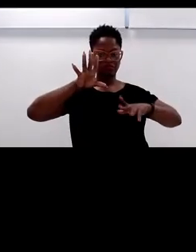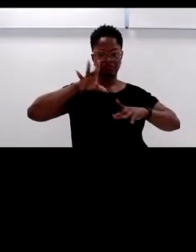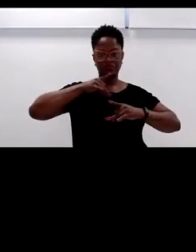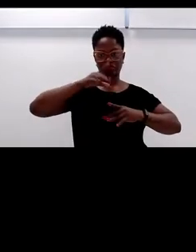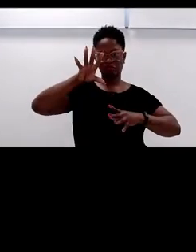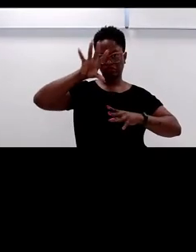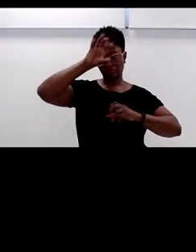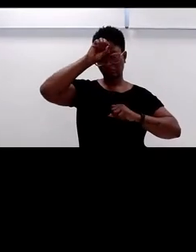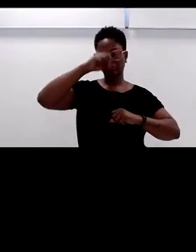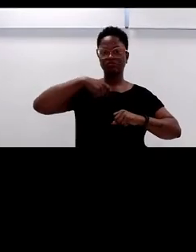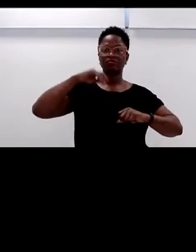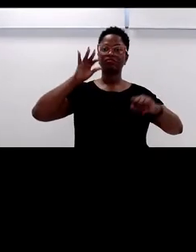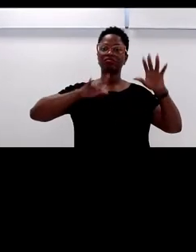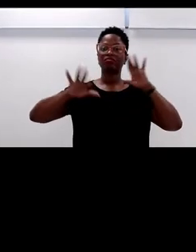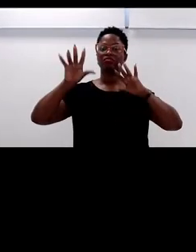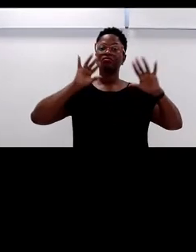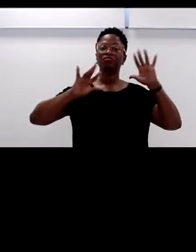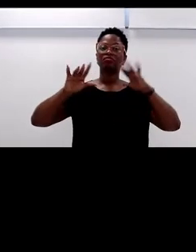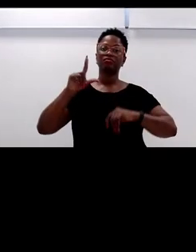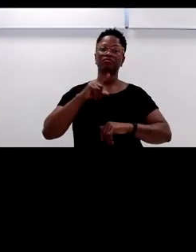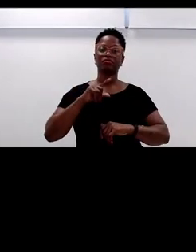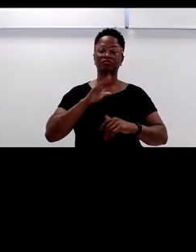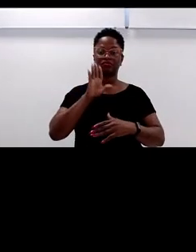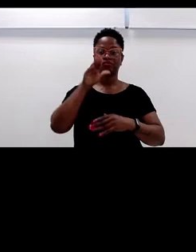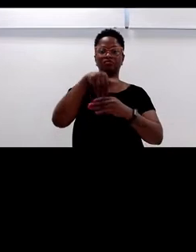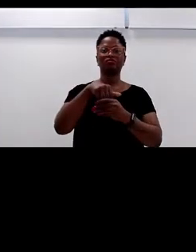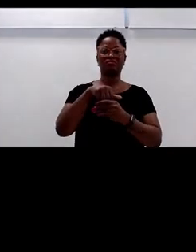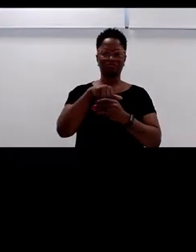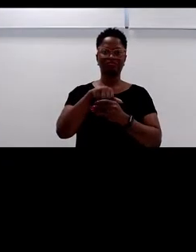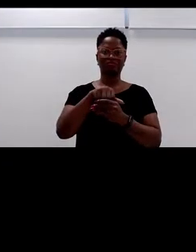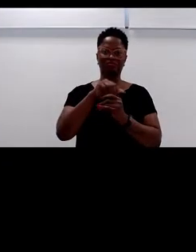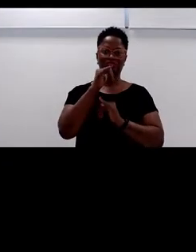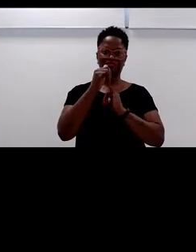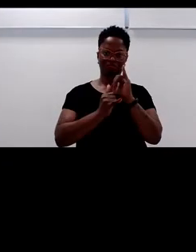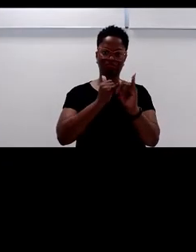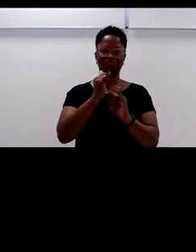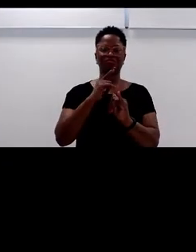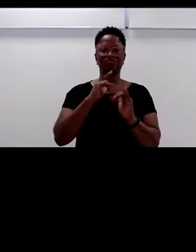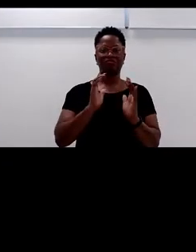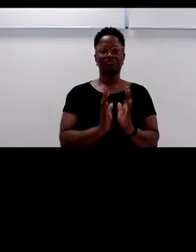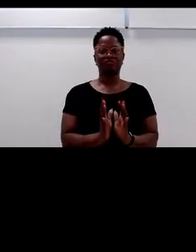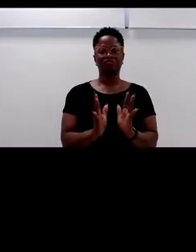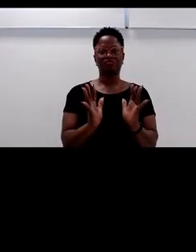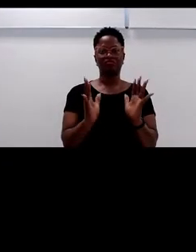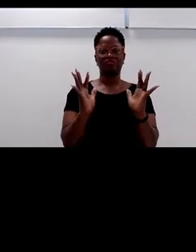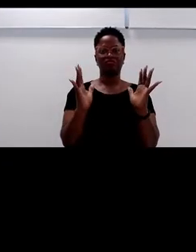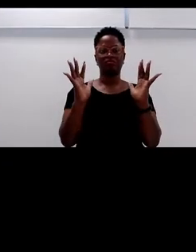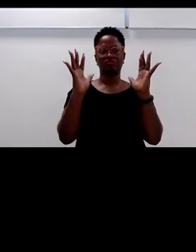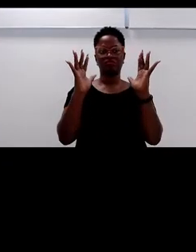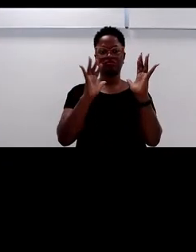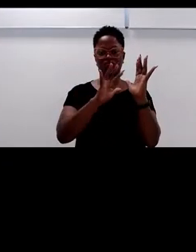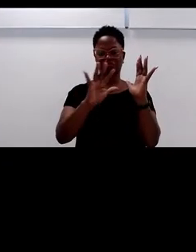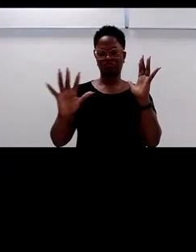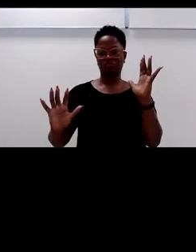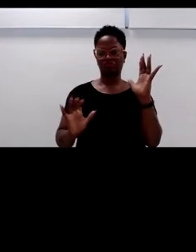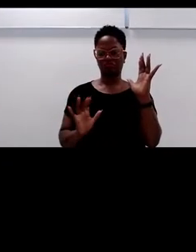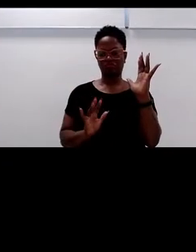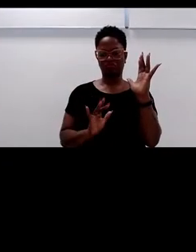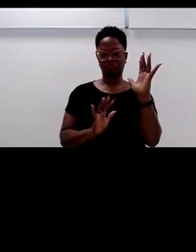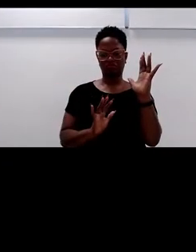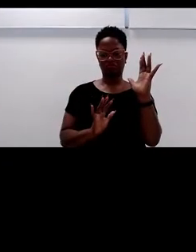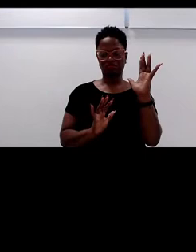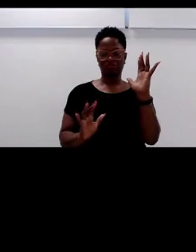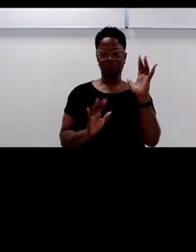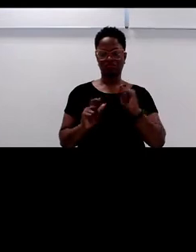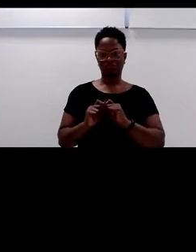estão imaginando eles dentro dessa história. Vai ter uma árvore grande e tem um grupo atrás que vai estar plantando uma árvore, fazendo